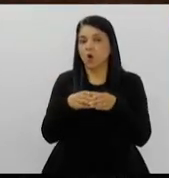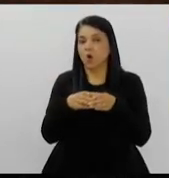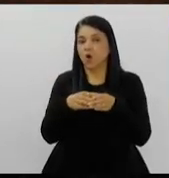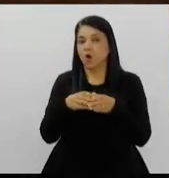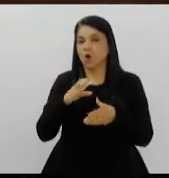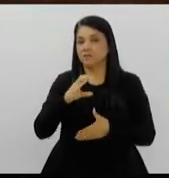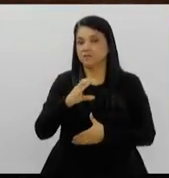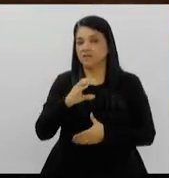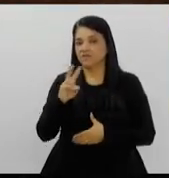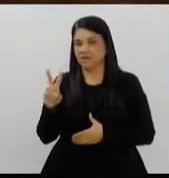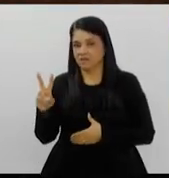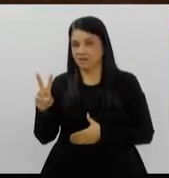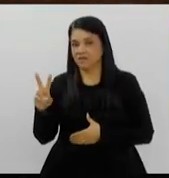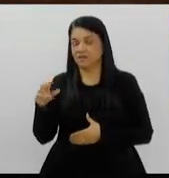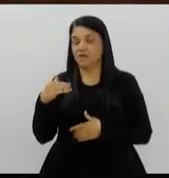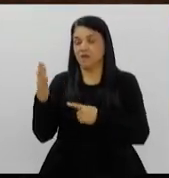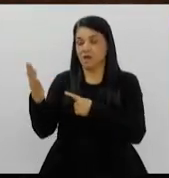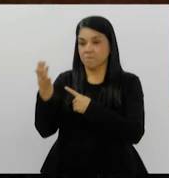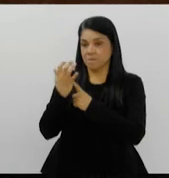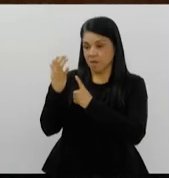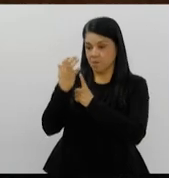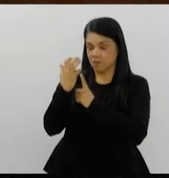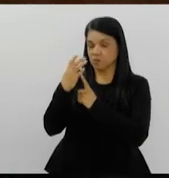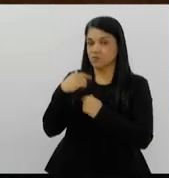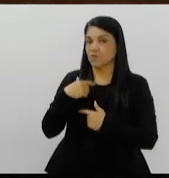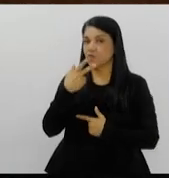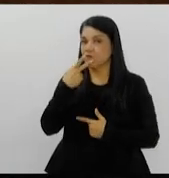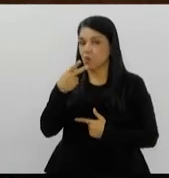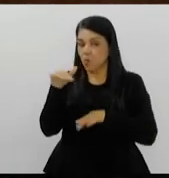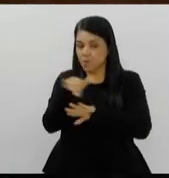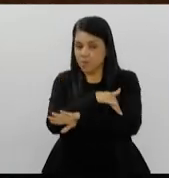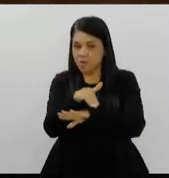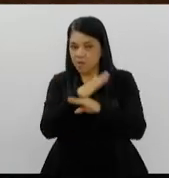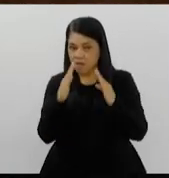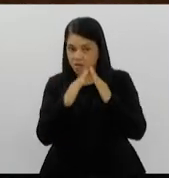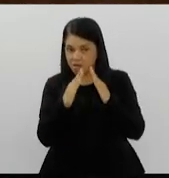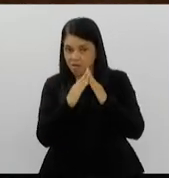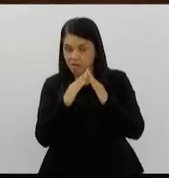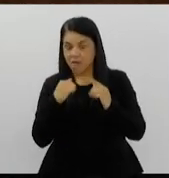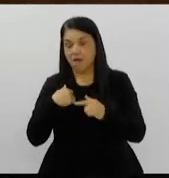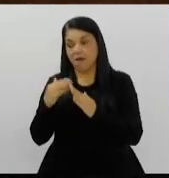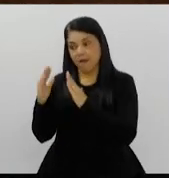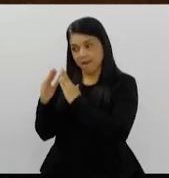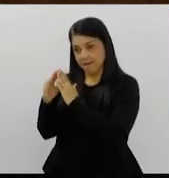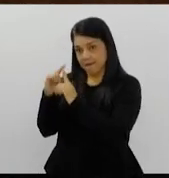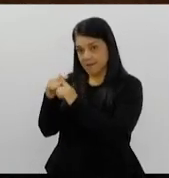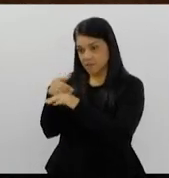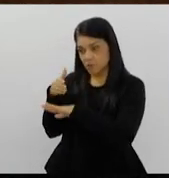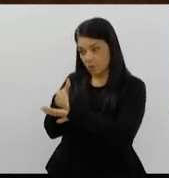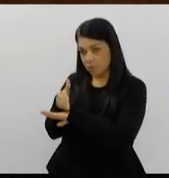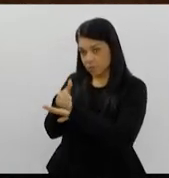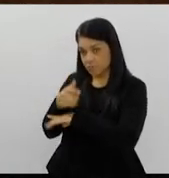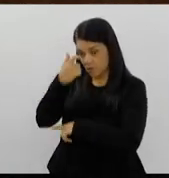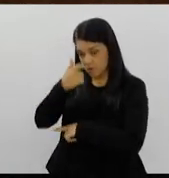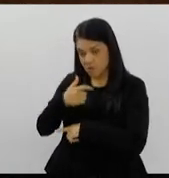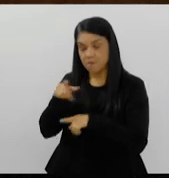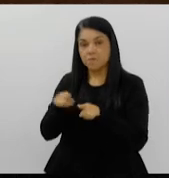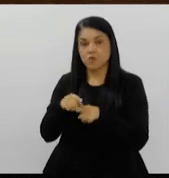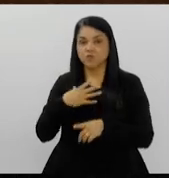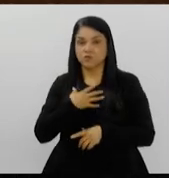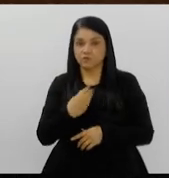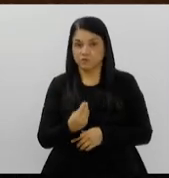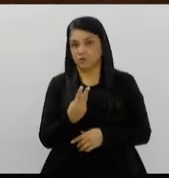ameaçar, citou onde eu moro, a igreja que eu frequento e os meus